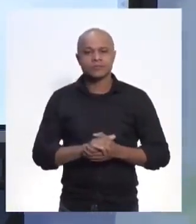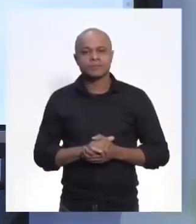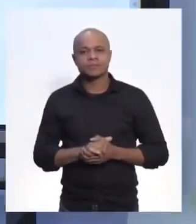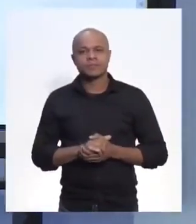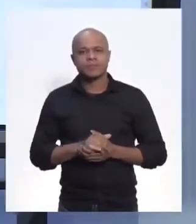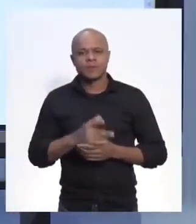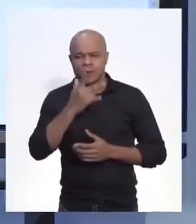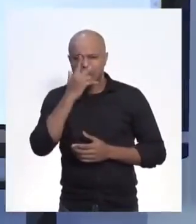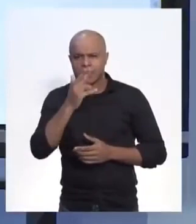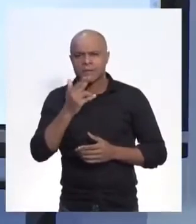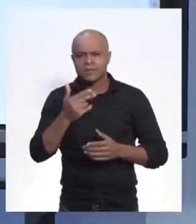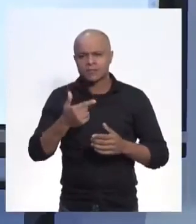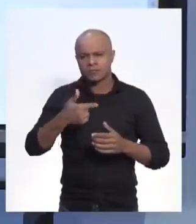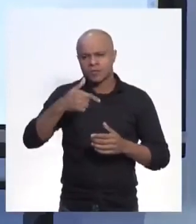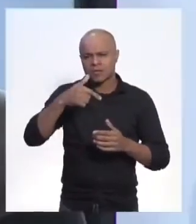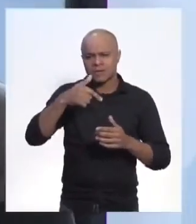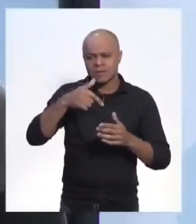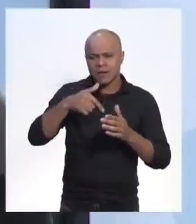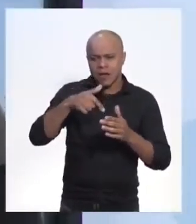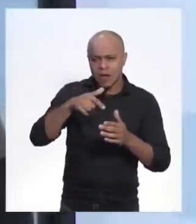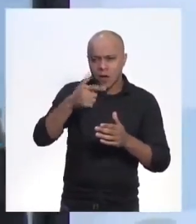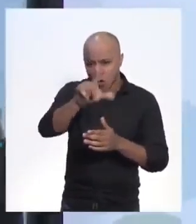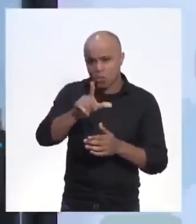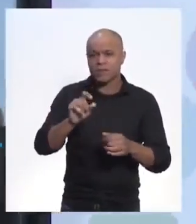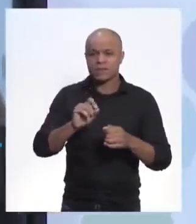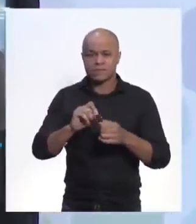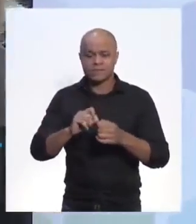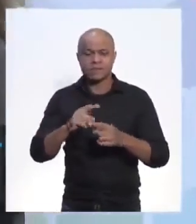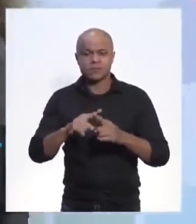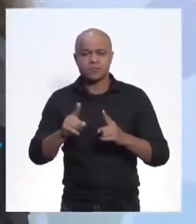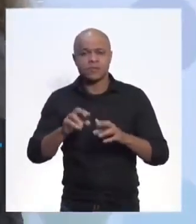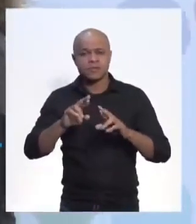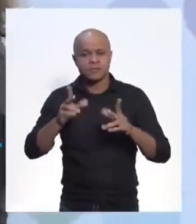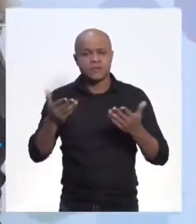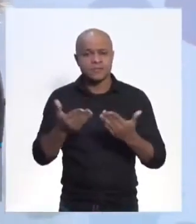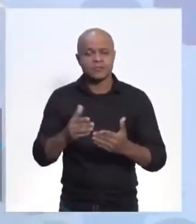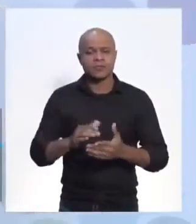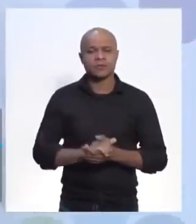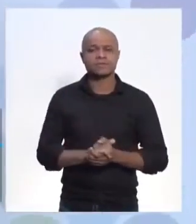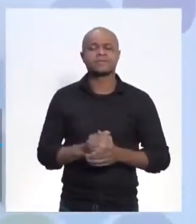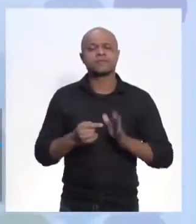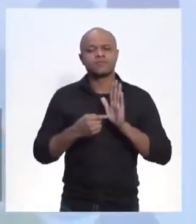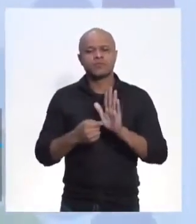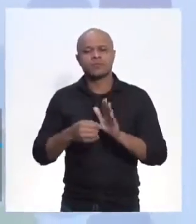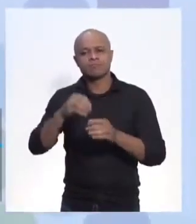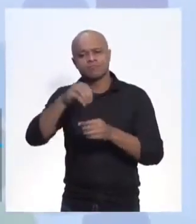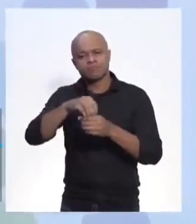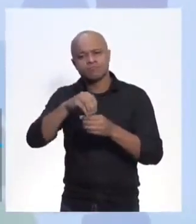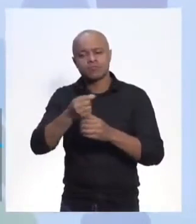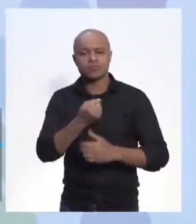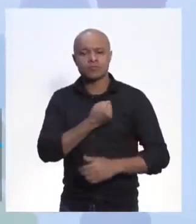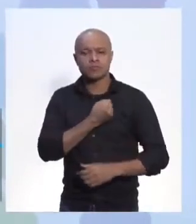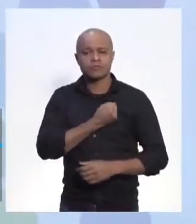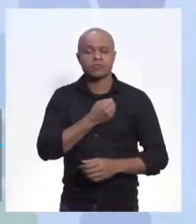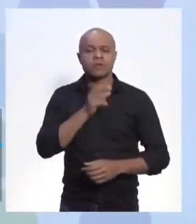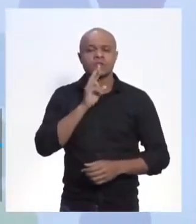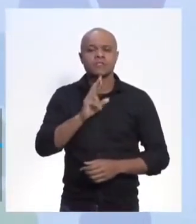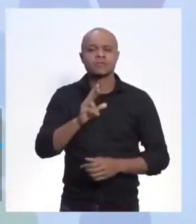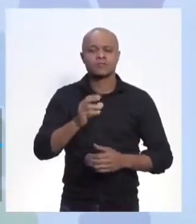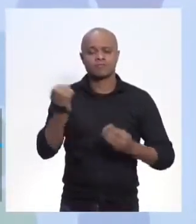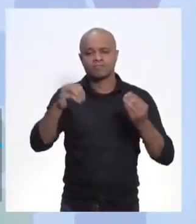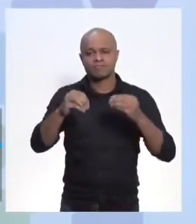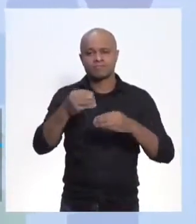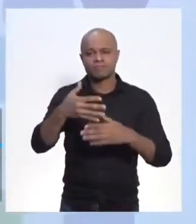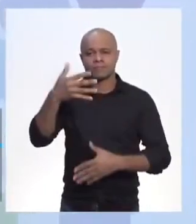é bem parecido com o anterior, só que em vez de estar subindo, vai estar descendo. Tá bom? E aí, vocês vão marcar bonitinho para mim. O que você vai responder no chat, que da outra vez eu acabei